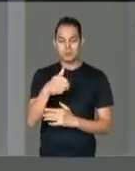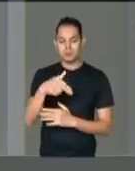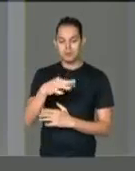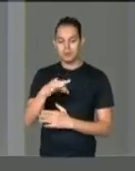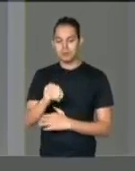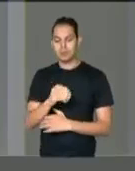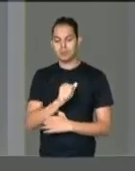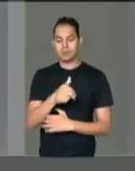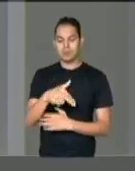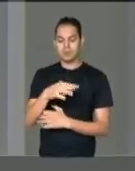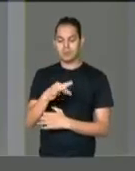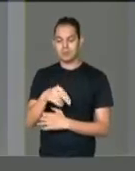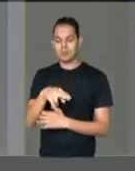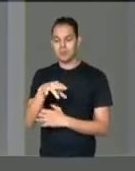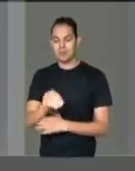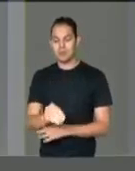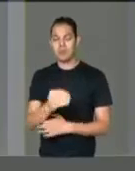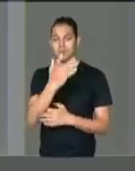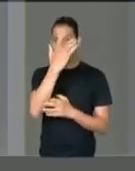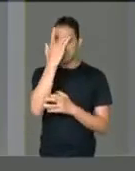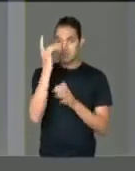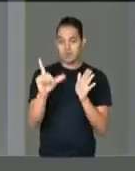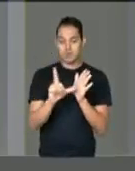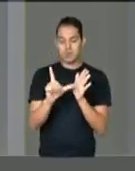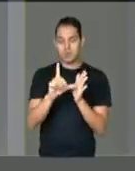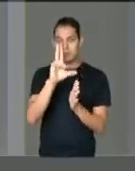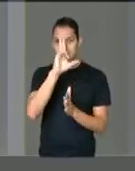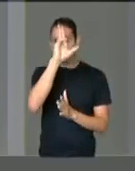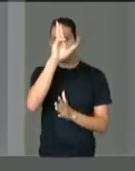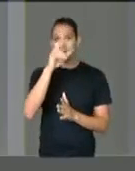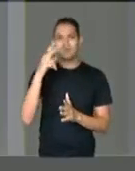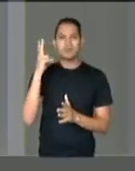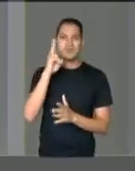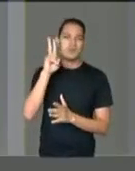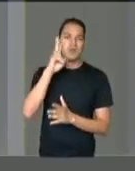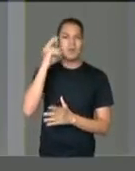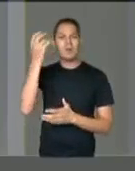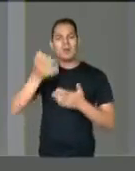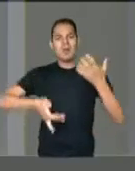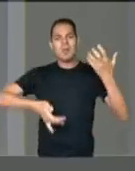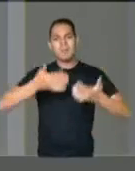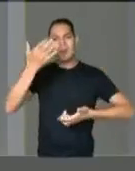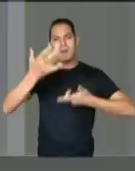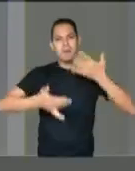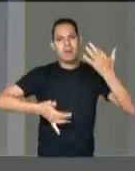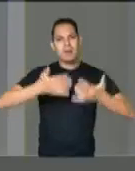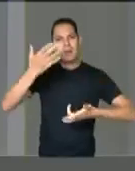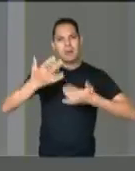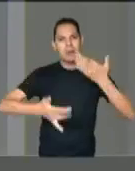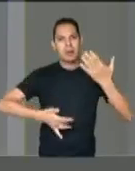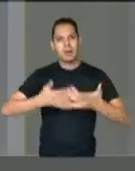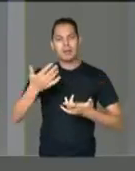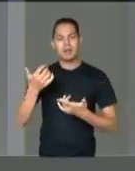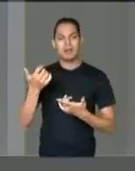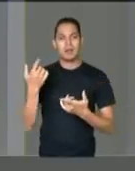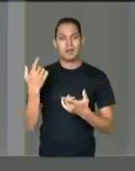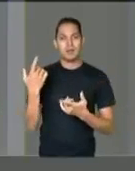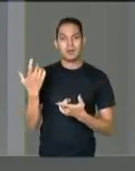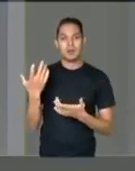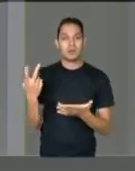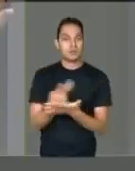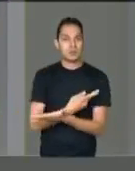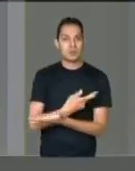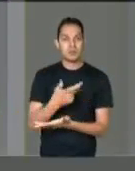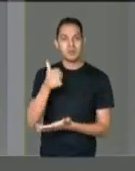e muitos comerciantes contavam histórias e mais histórias quando a Irmã Dulce os procurava